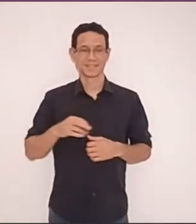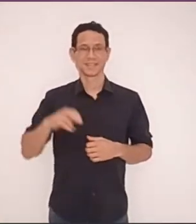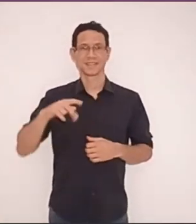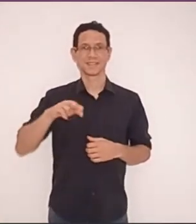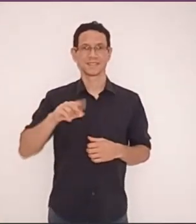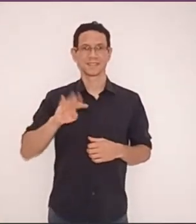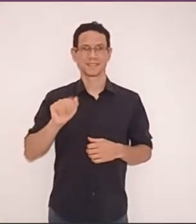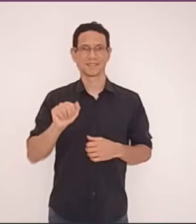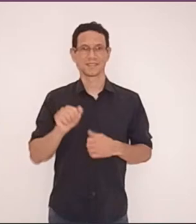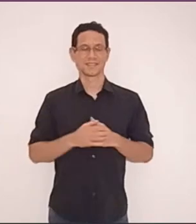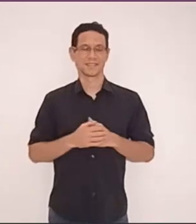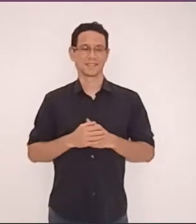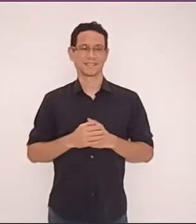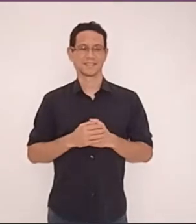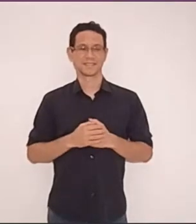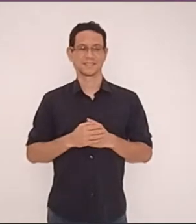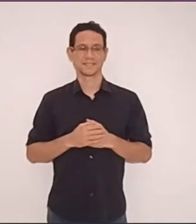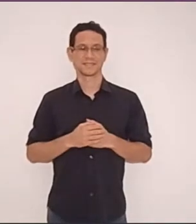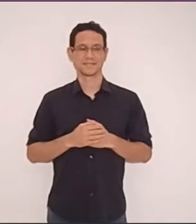e